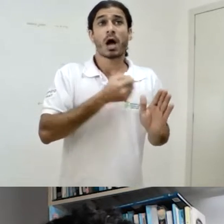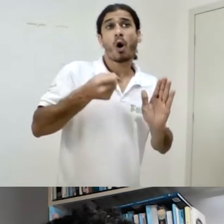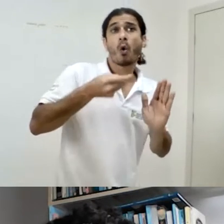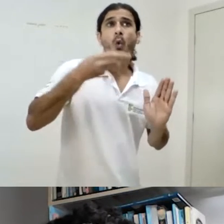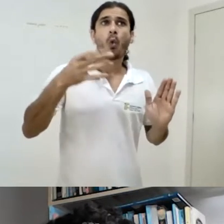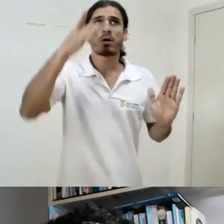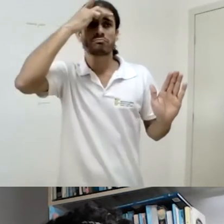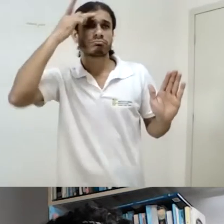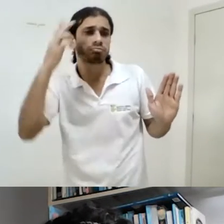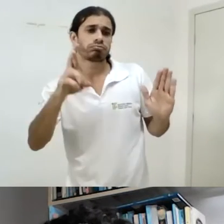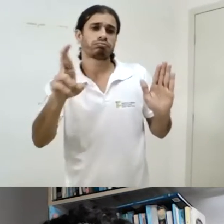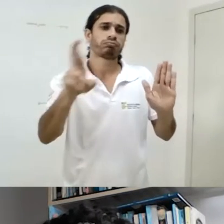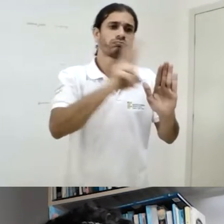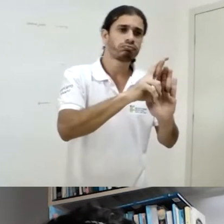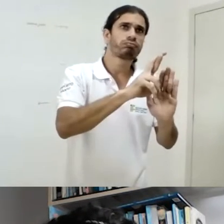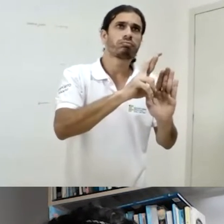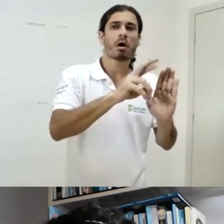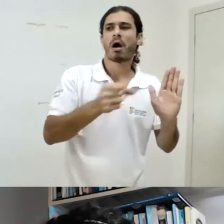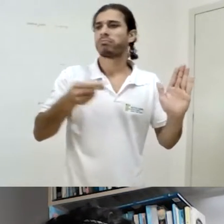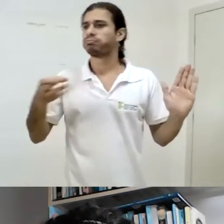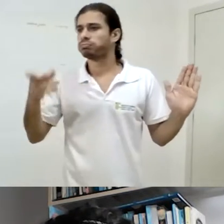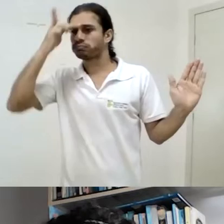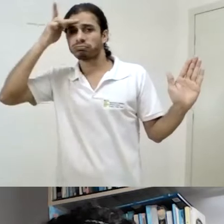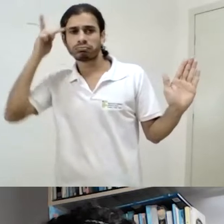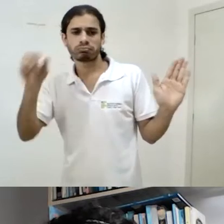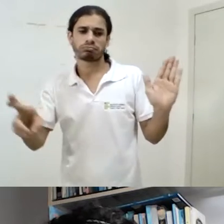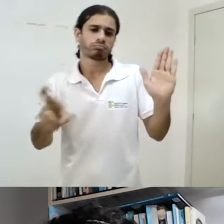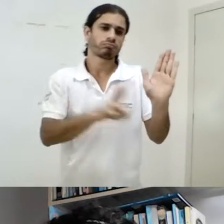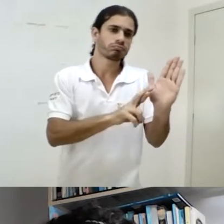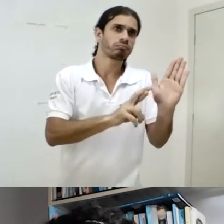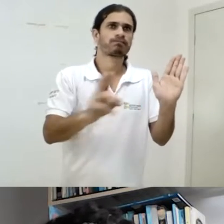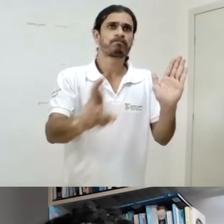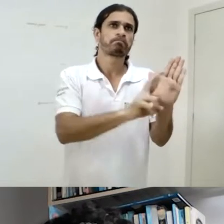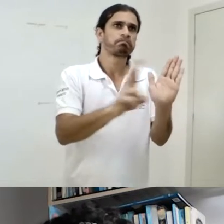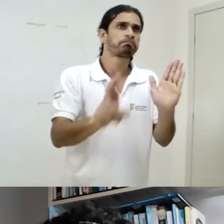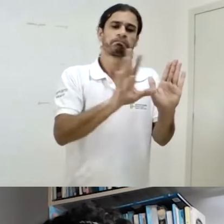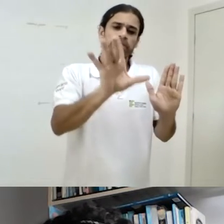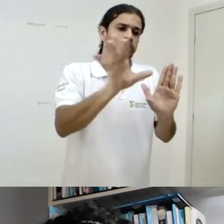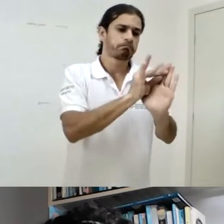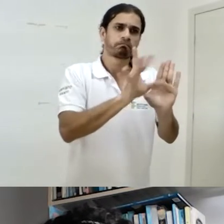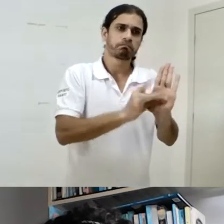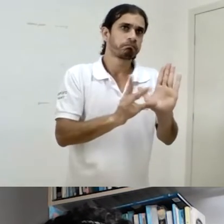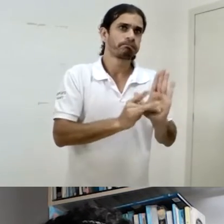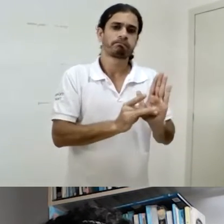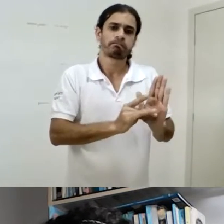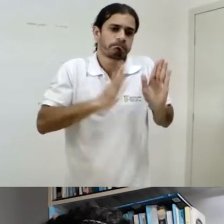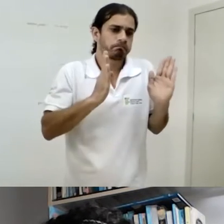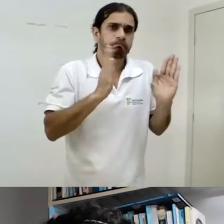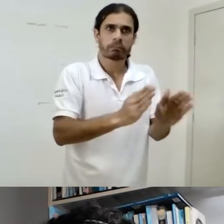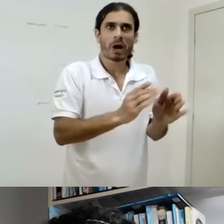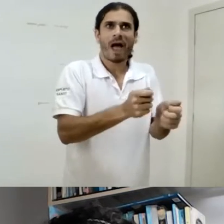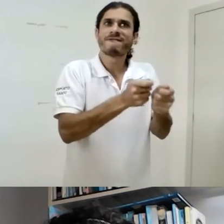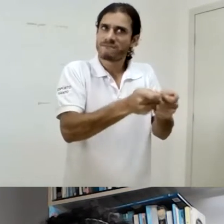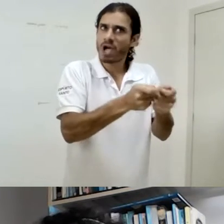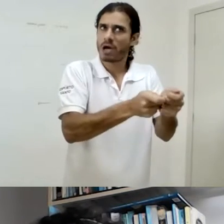O que vai mudar é como eu trabalho com os dados. Se, para além disso, existe um outro mecanismo